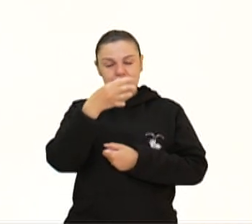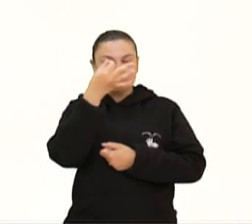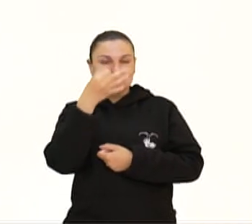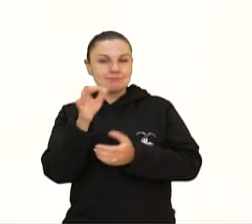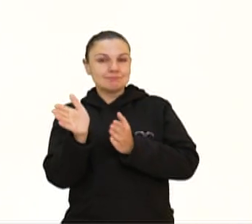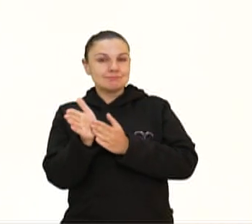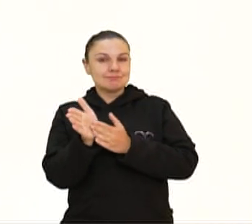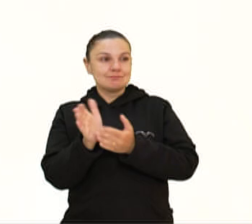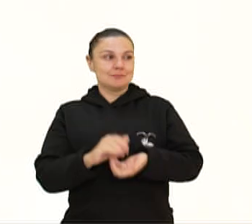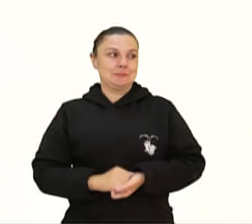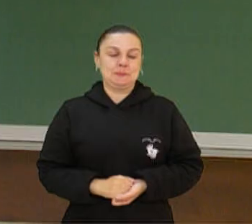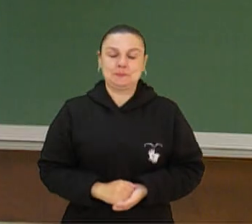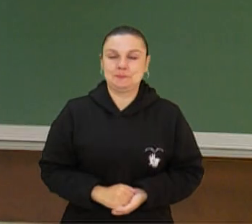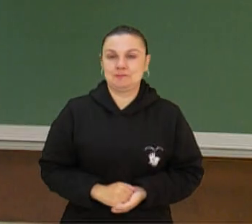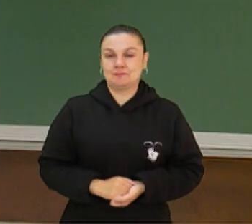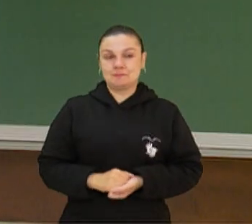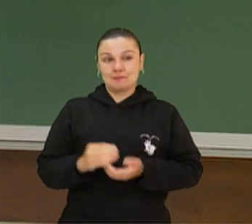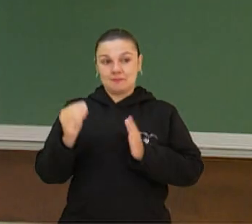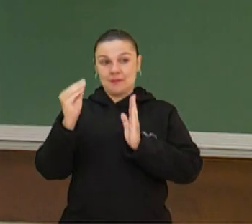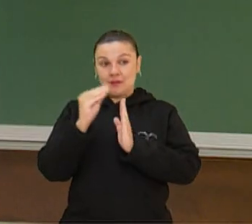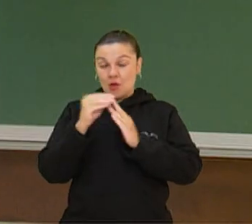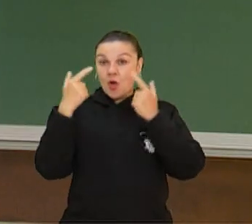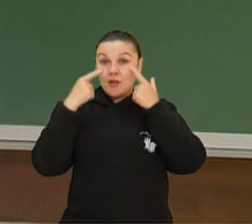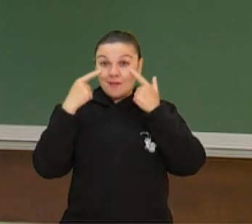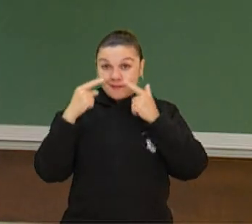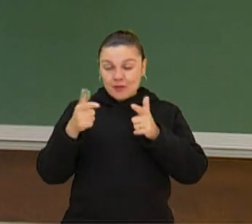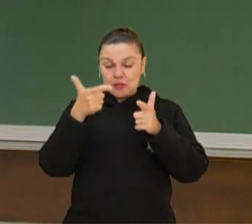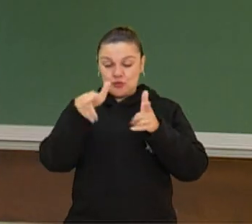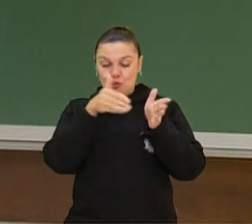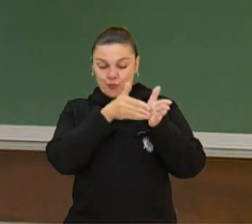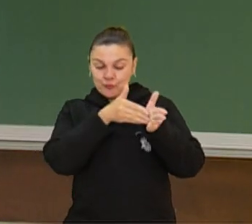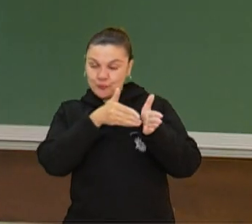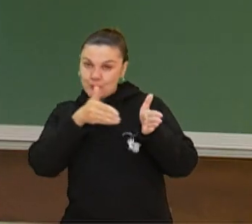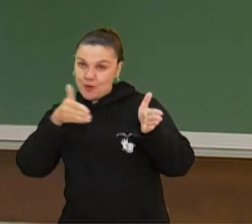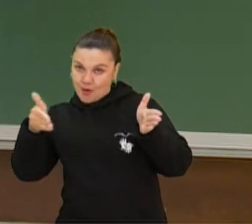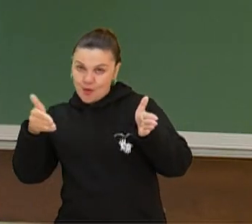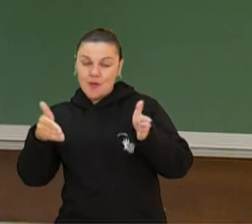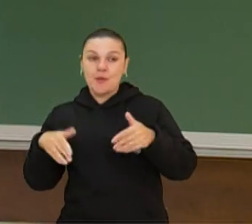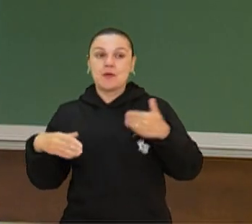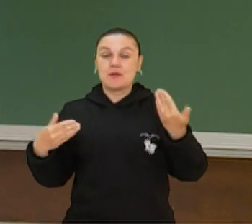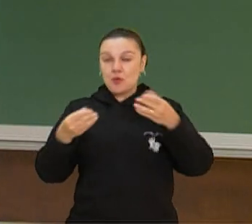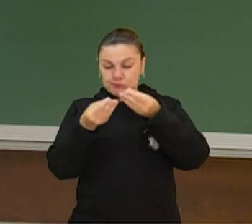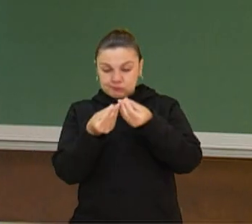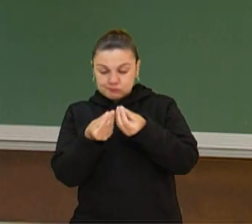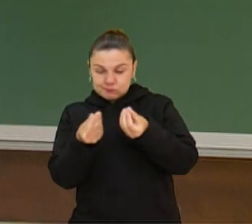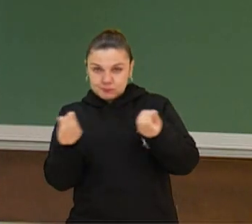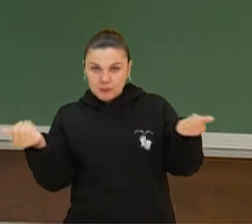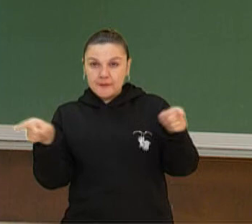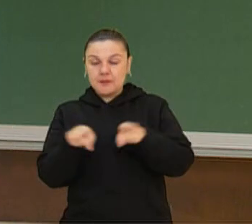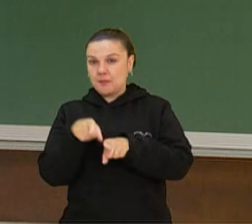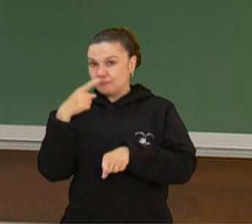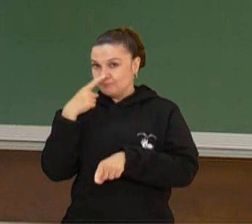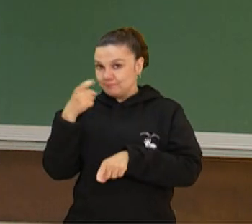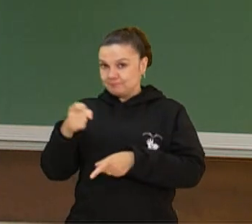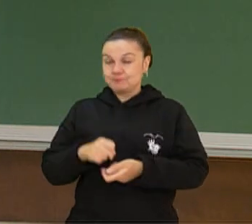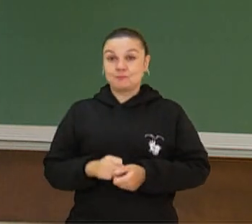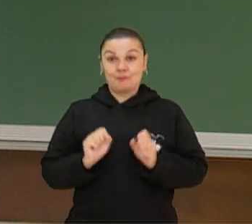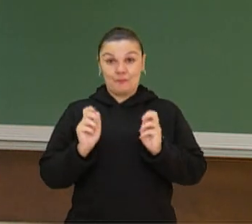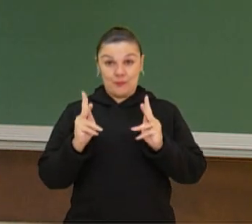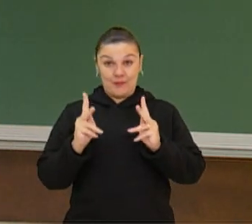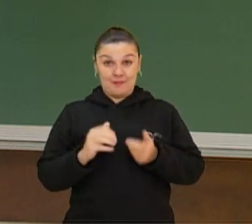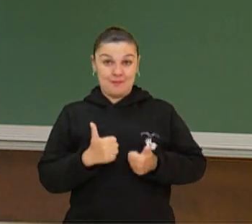3, acertou. Tá? Então, eu coloquei aqui para a gente poder acompanhar também a questão de solubilidade e toxicidade.